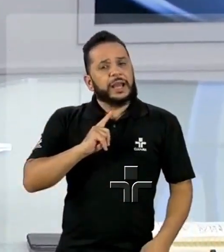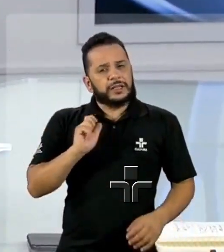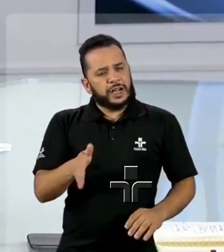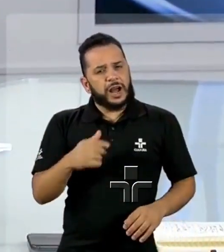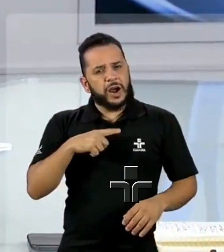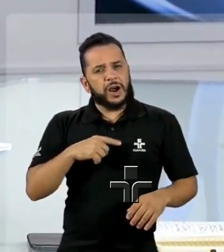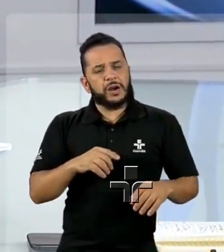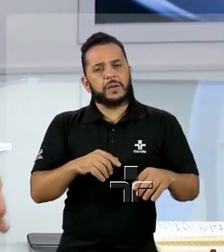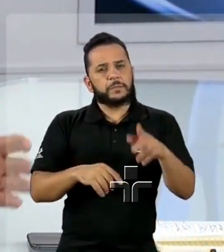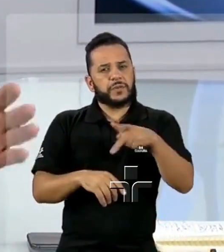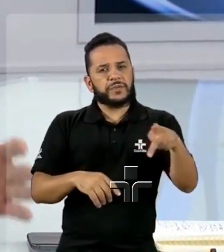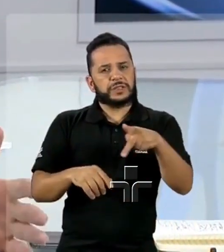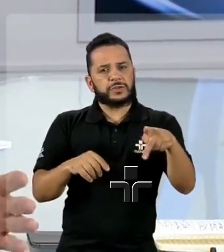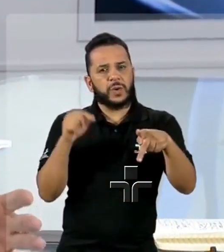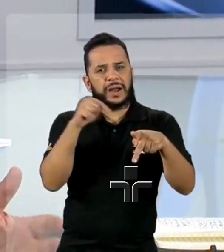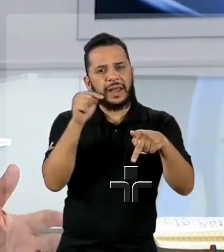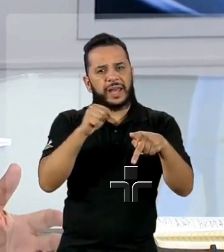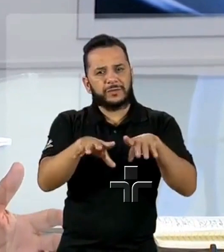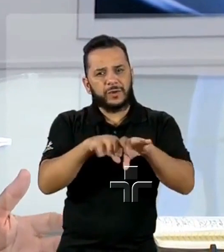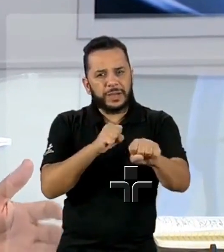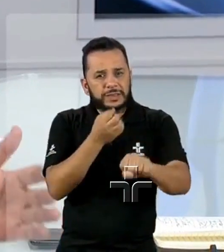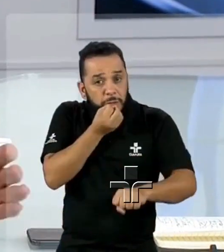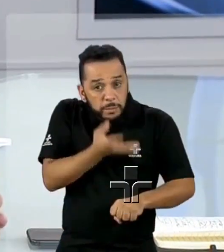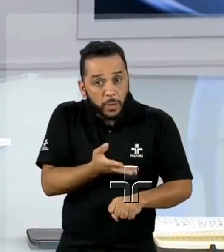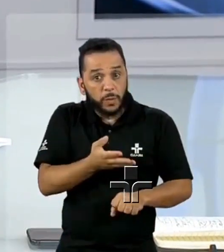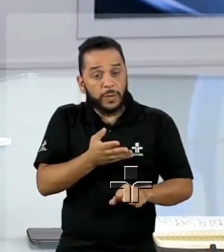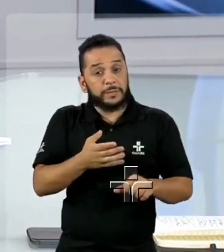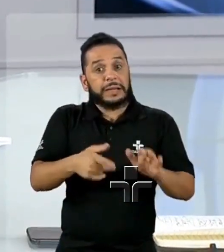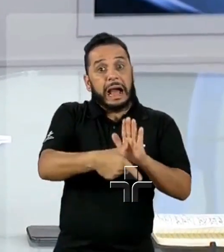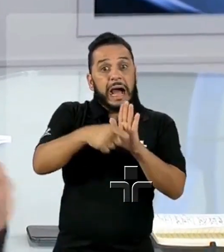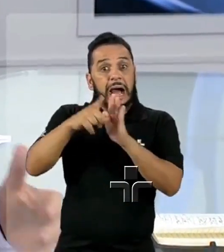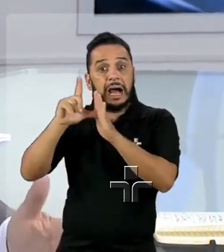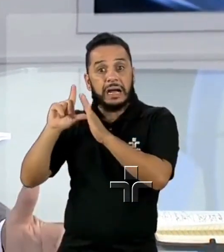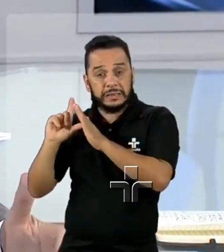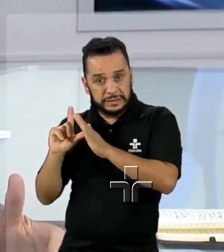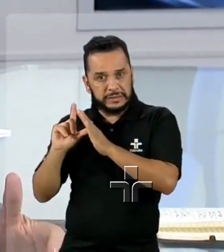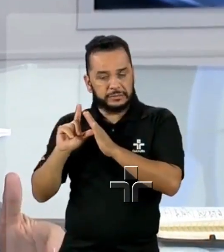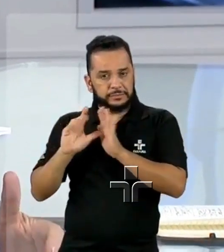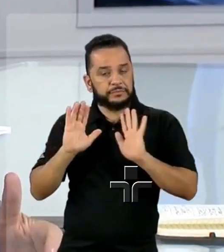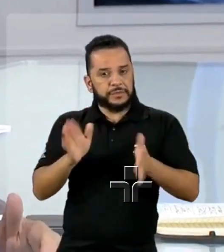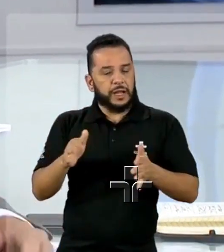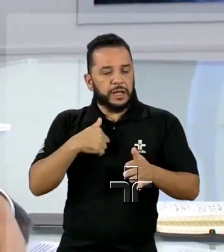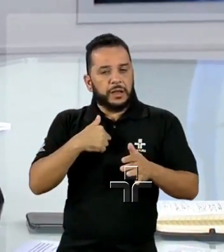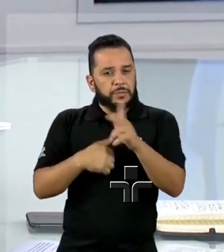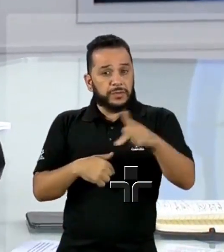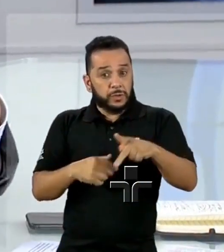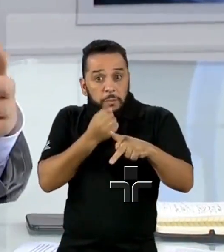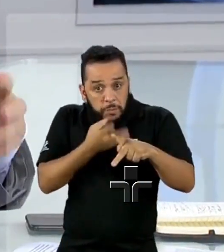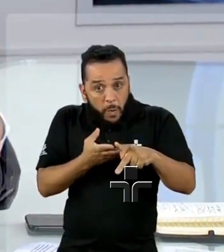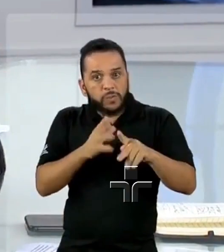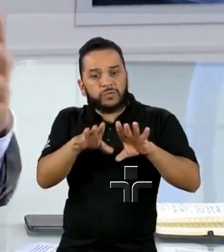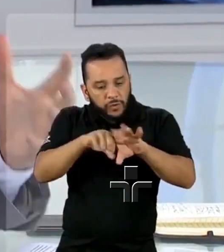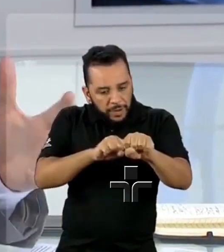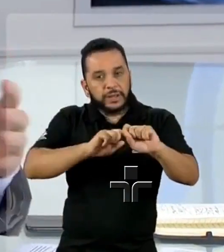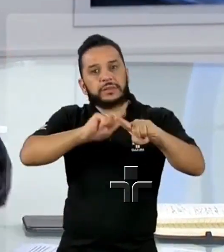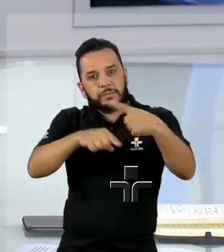formado, né, e que lá na infância, né, vai em sala de aula, né, justamente